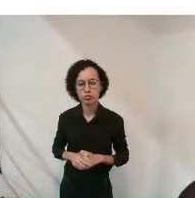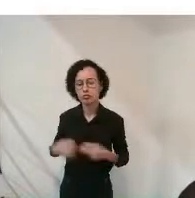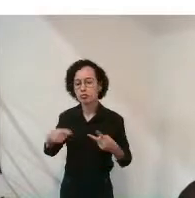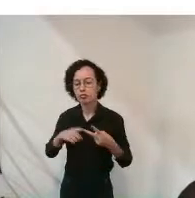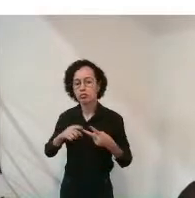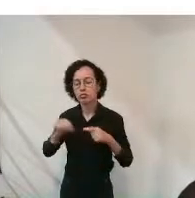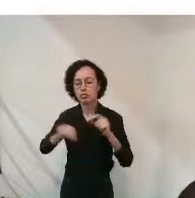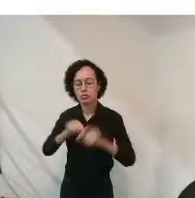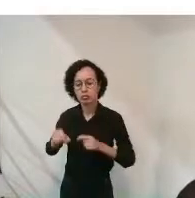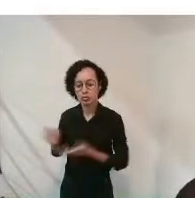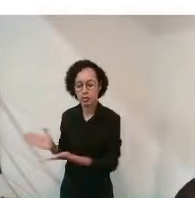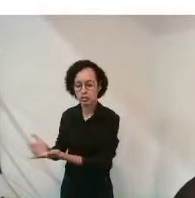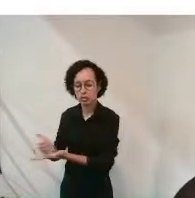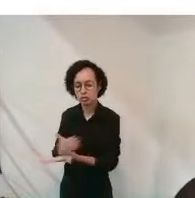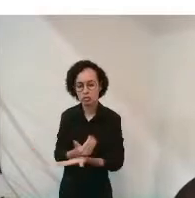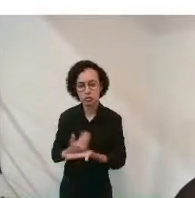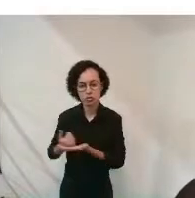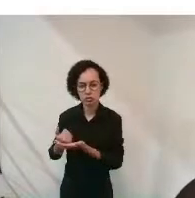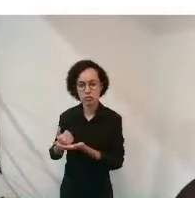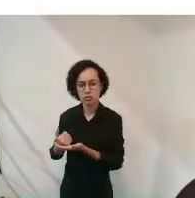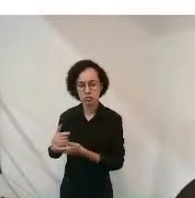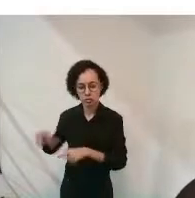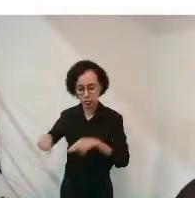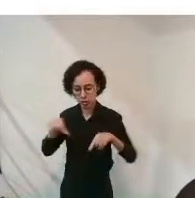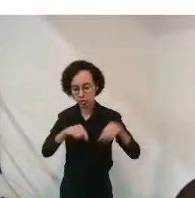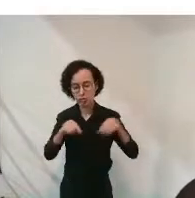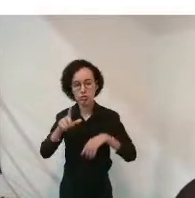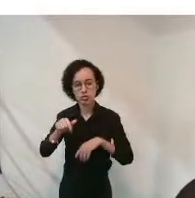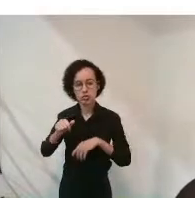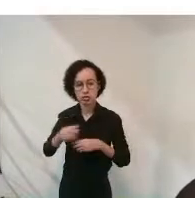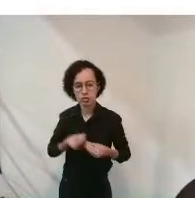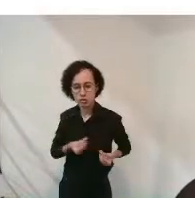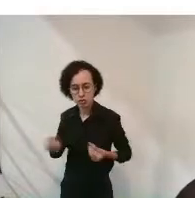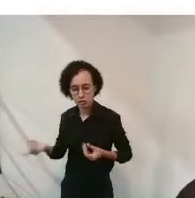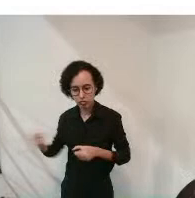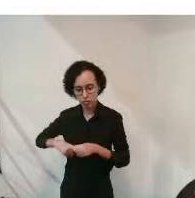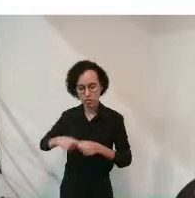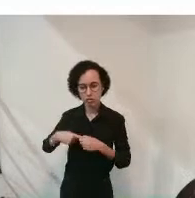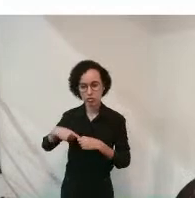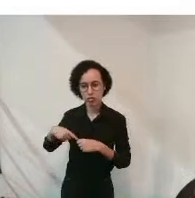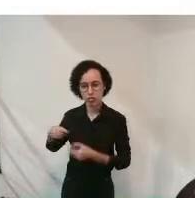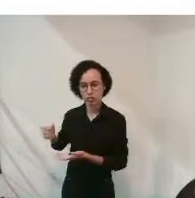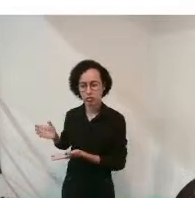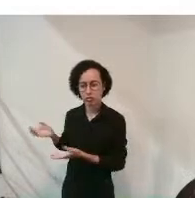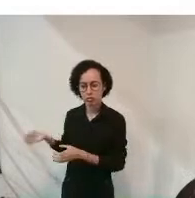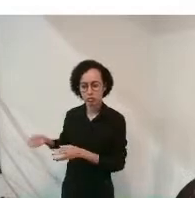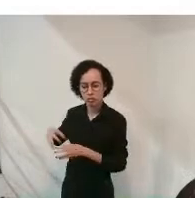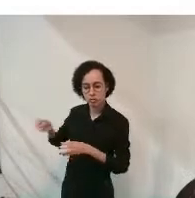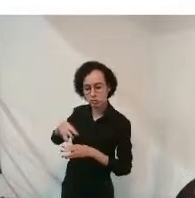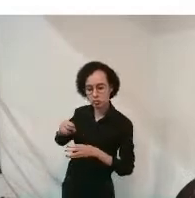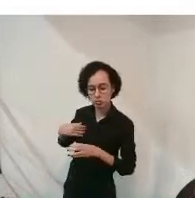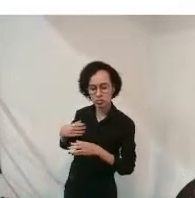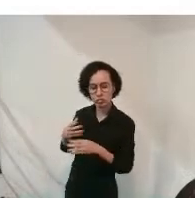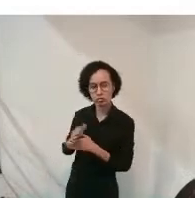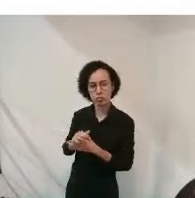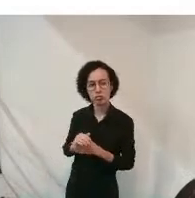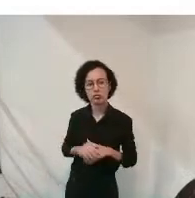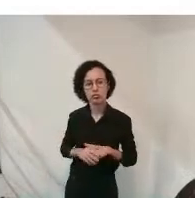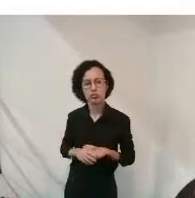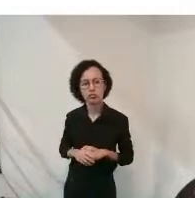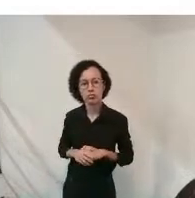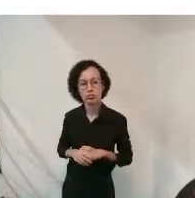é arrecadado na coleta seletiva pelas empresas é entregue aos catadores? Os grandes geradores são responsáveis, como